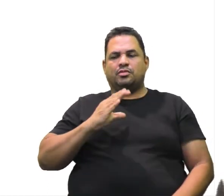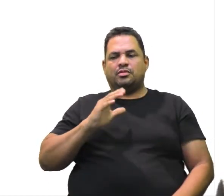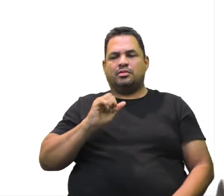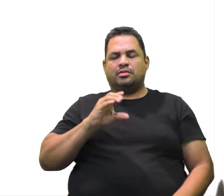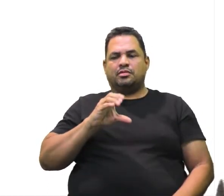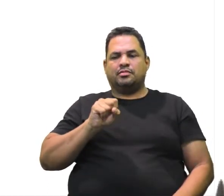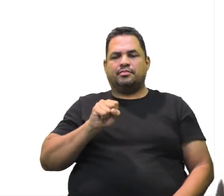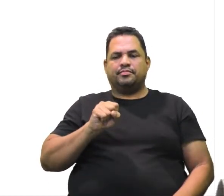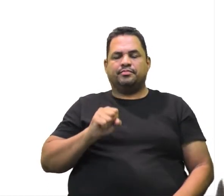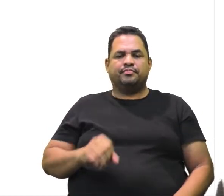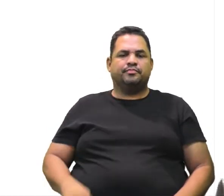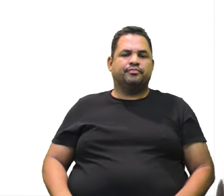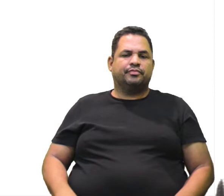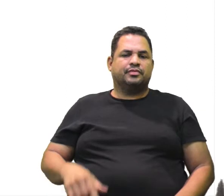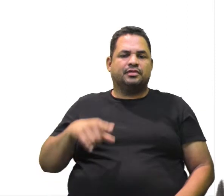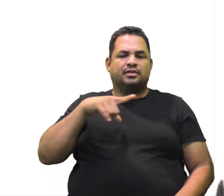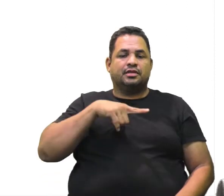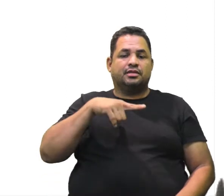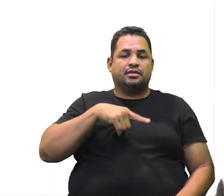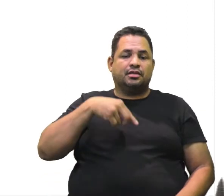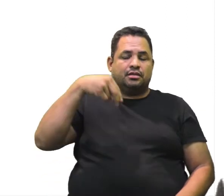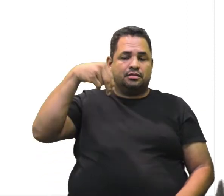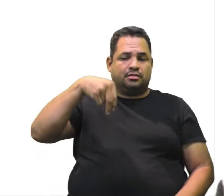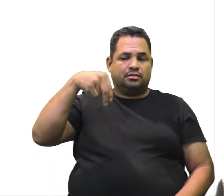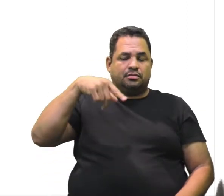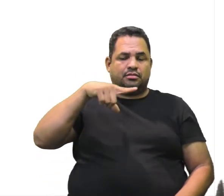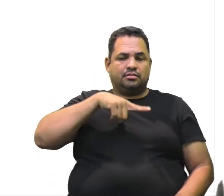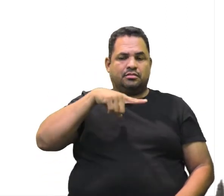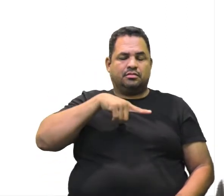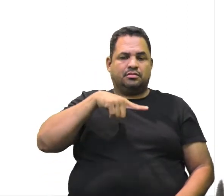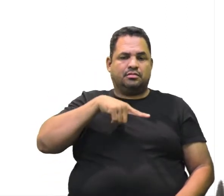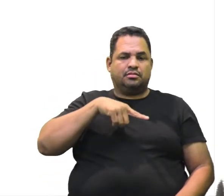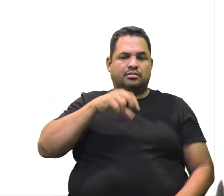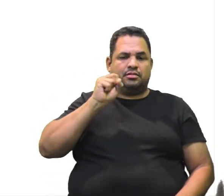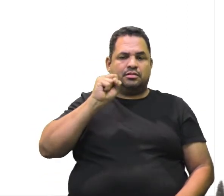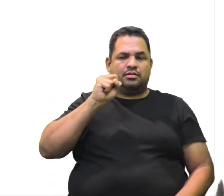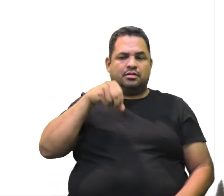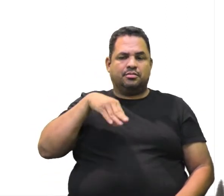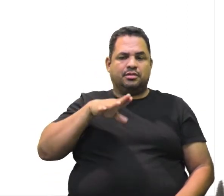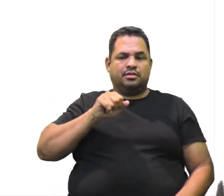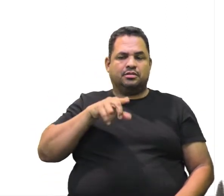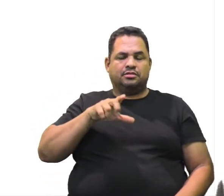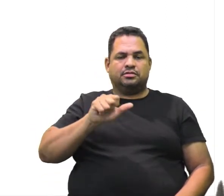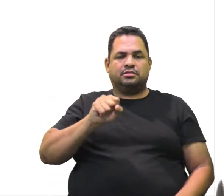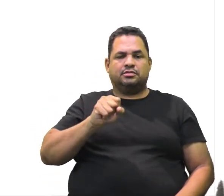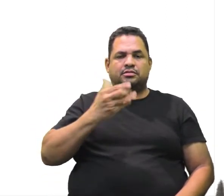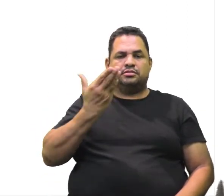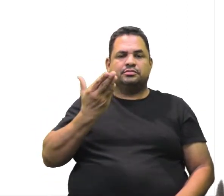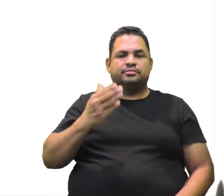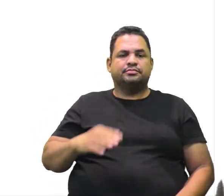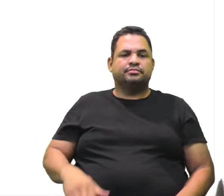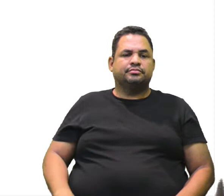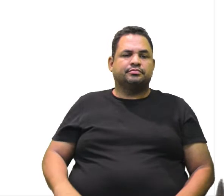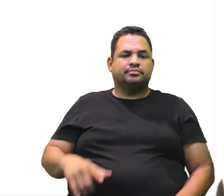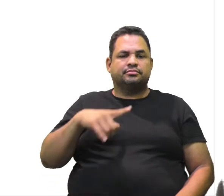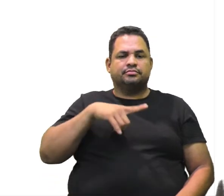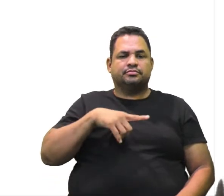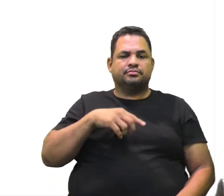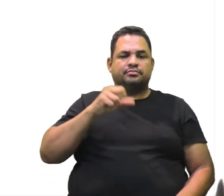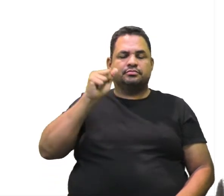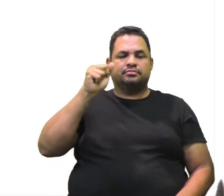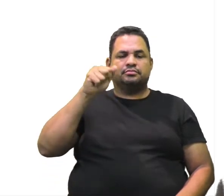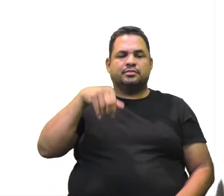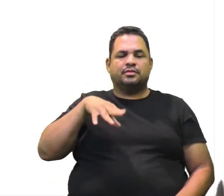funções orgânicas nitrogenadas, nós tínhamos as aminas, e aí nós temos, então, aminas